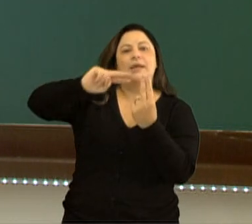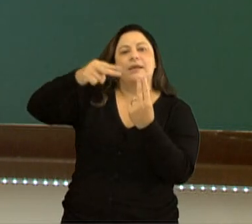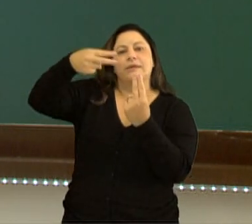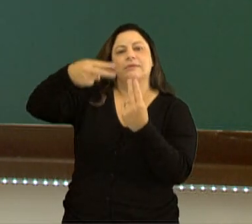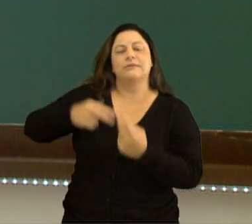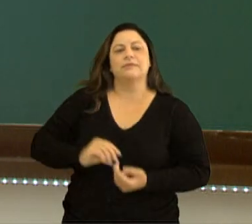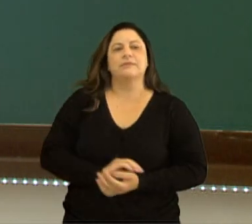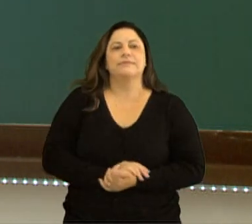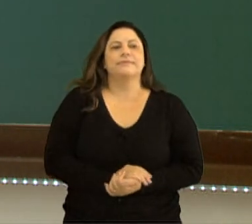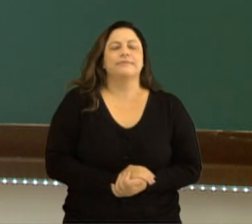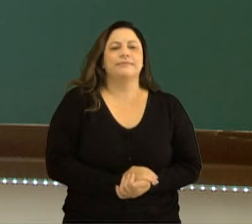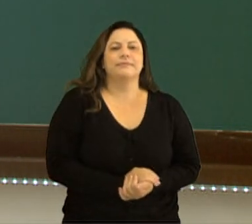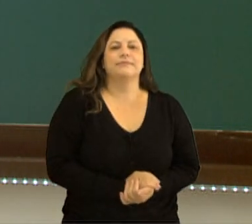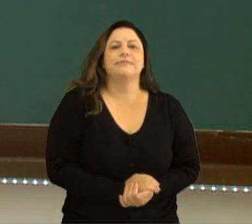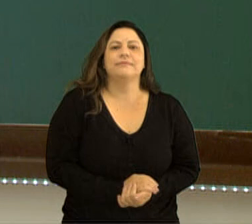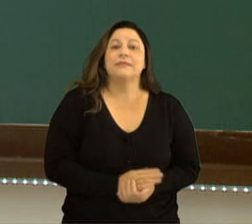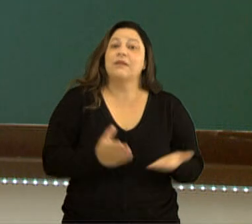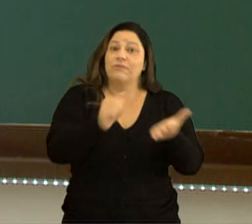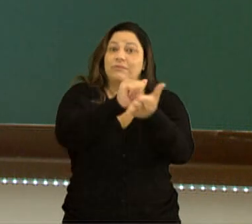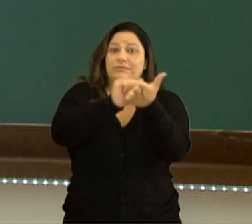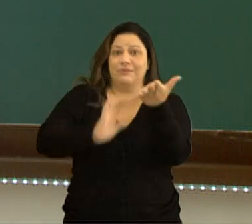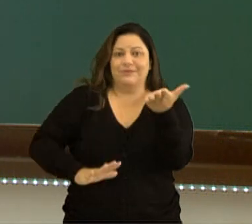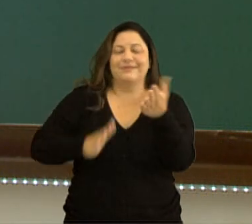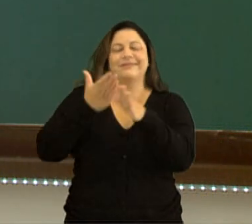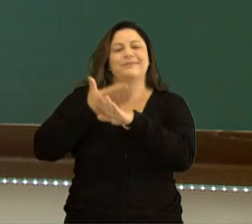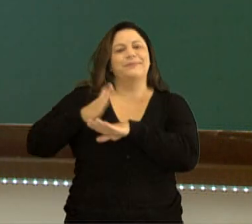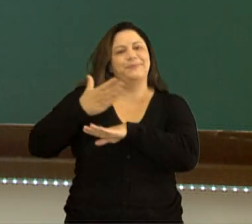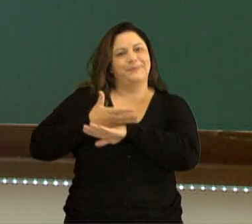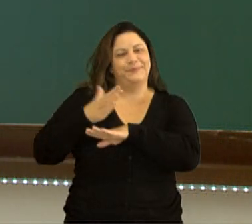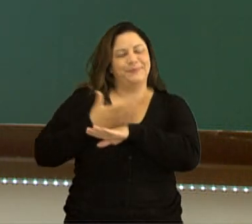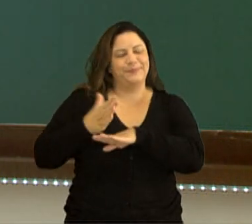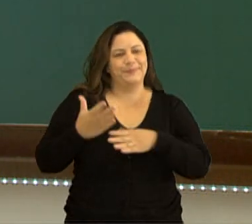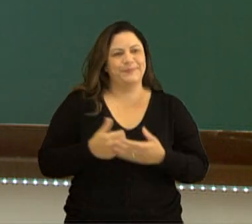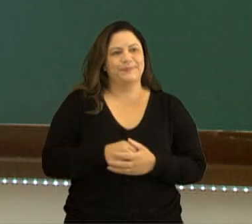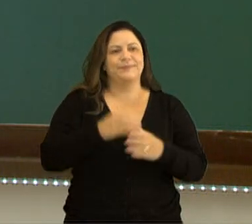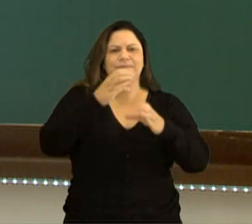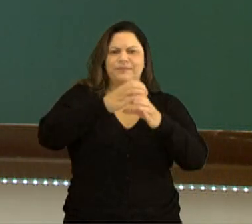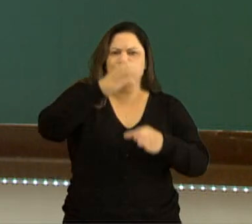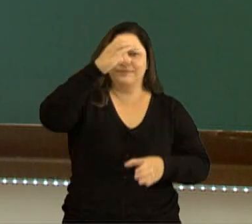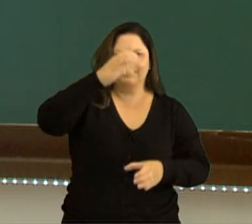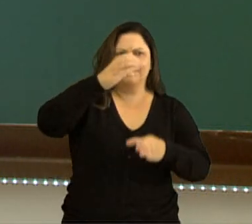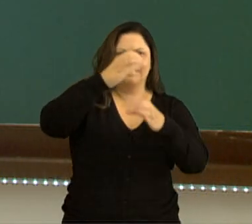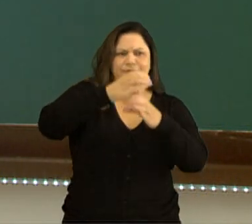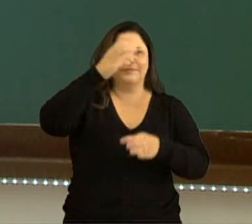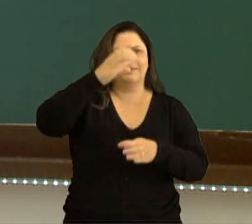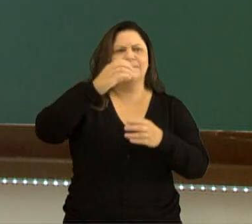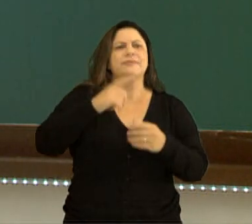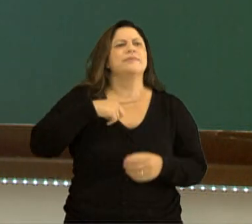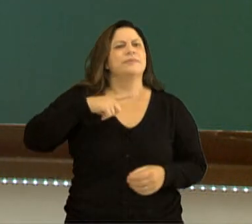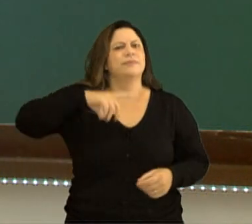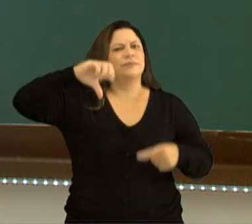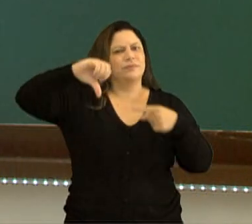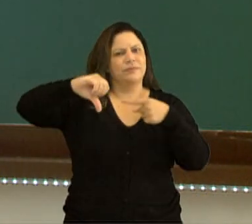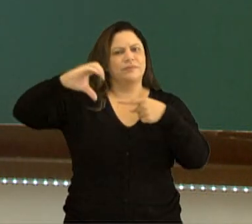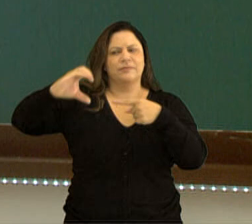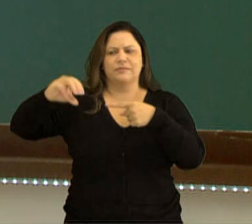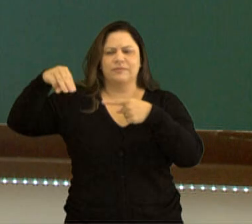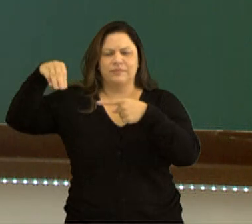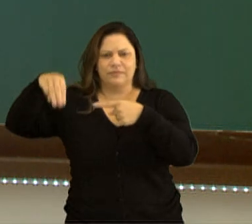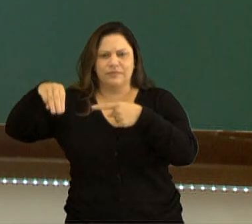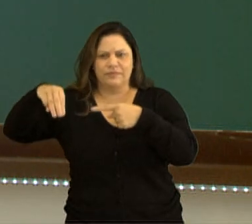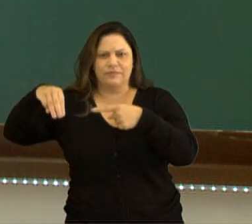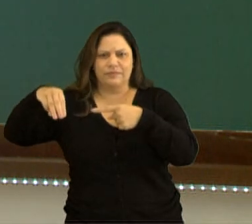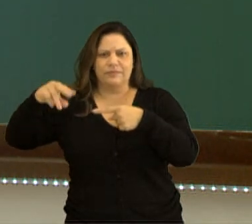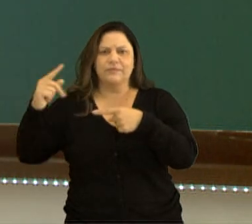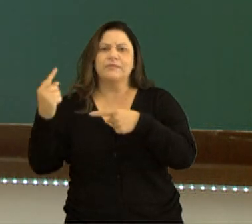quadrado. Tranquilo? Vamos para os exercícios práticos agora. Um cilindro de revolução tem 9 centímetros de